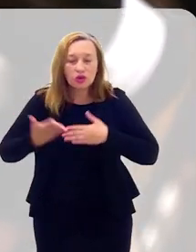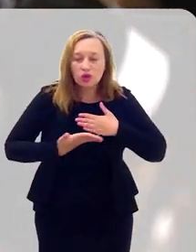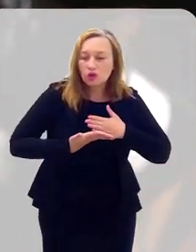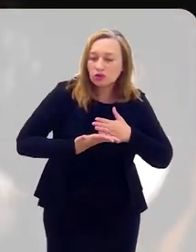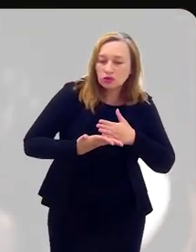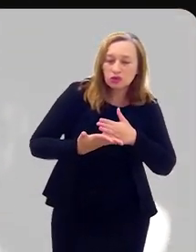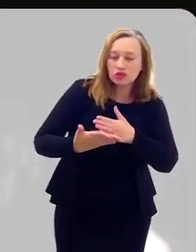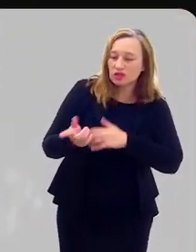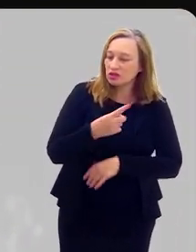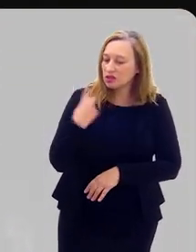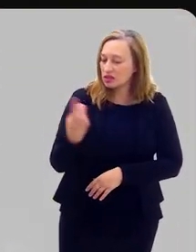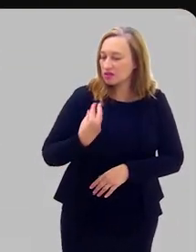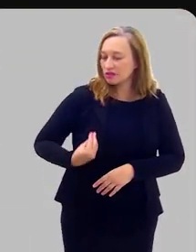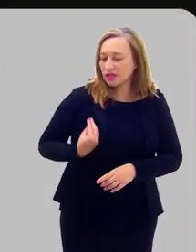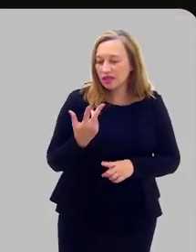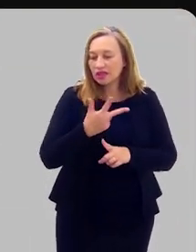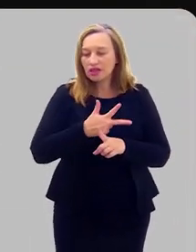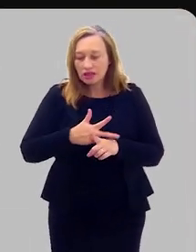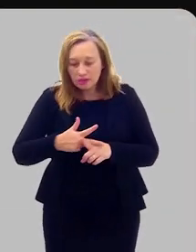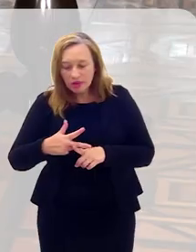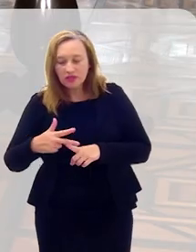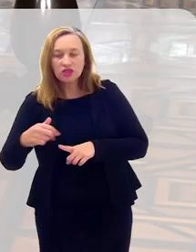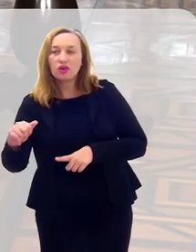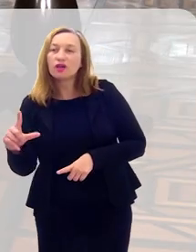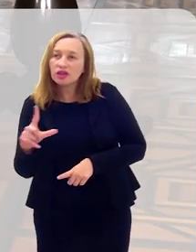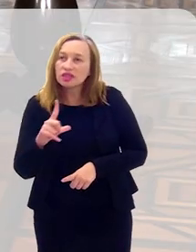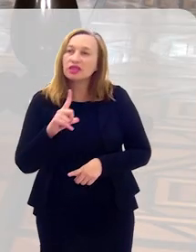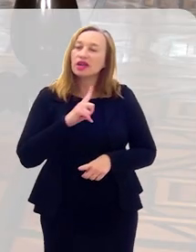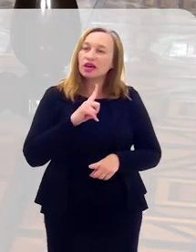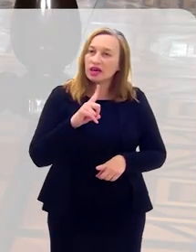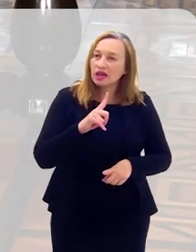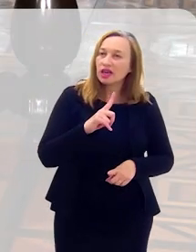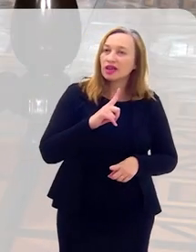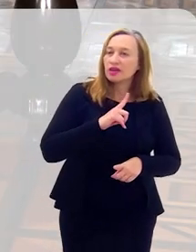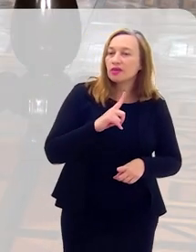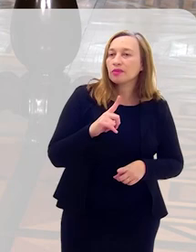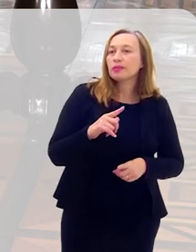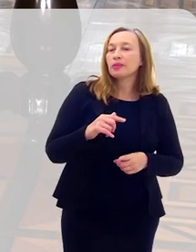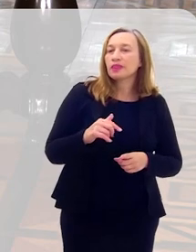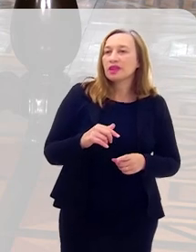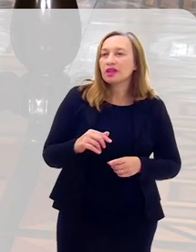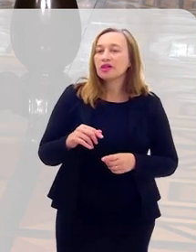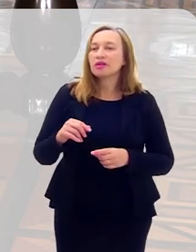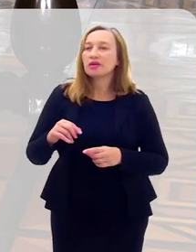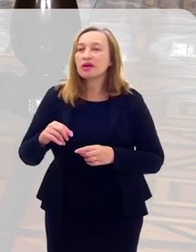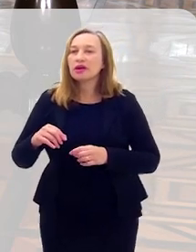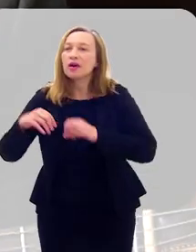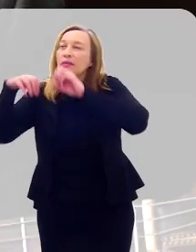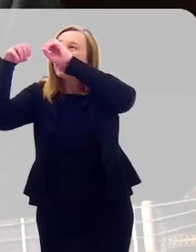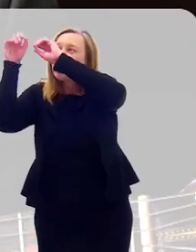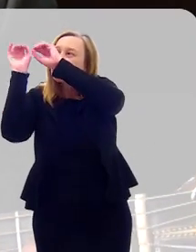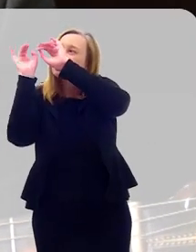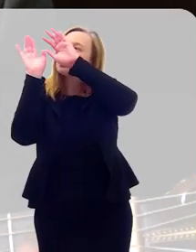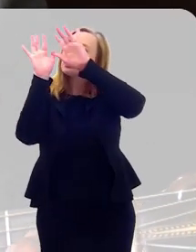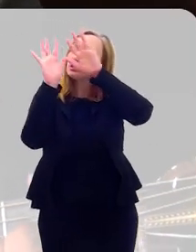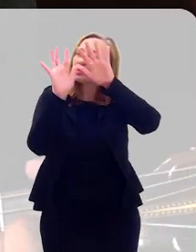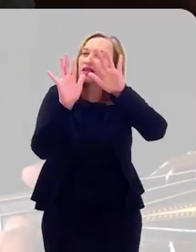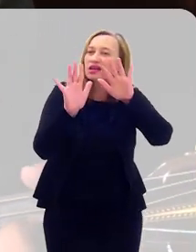triunfar. Louvado seja o nome do Senhor, que nos conduz a triunfar.